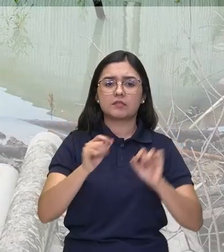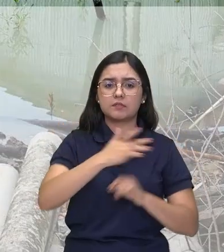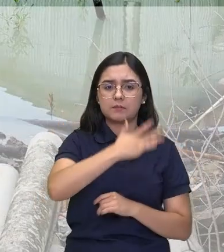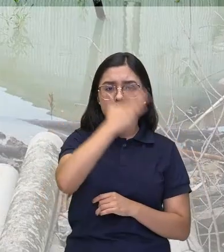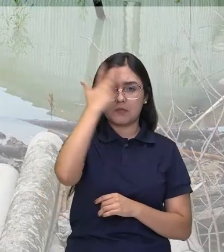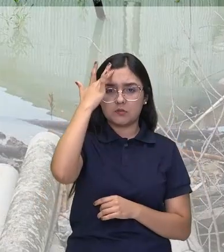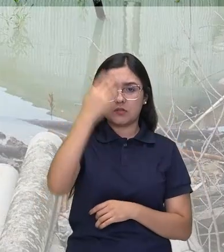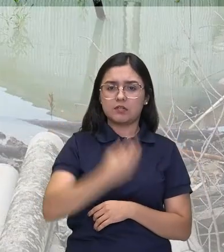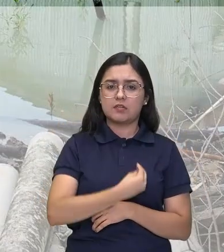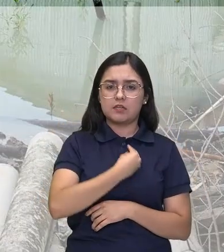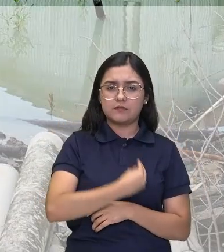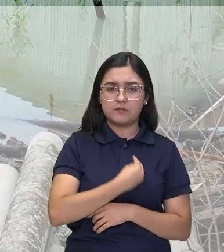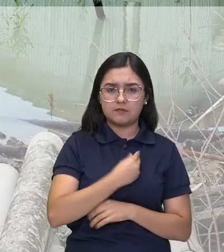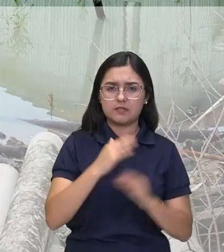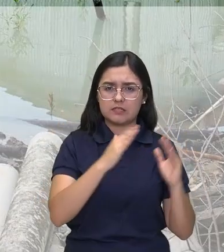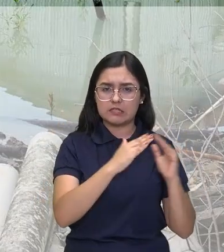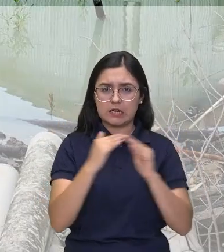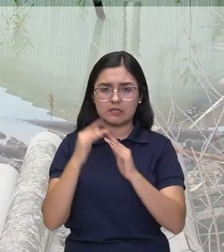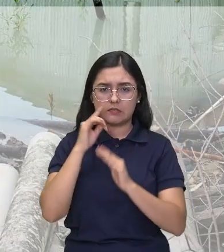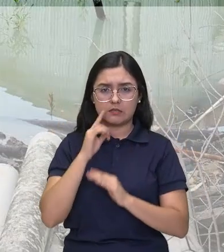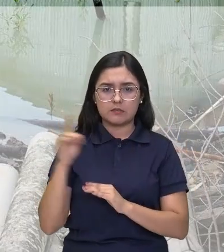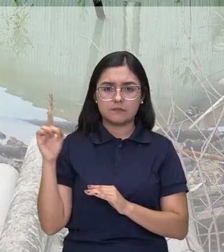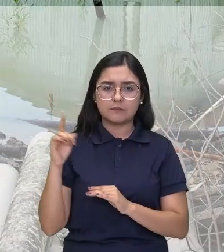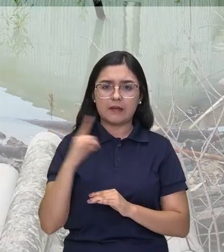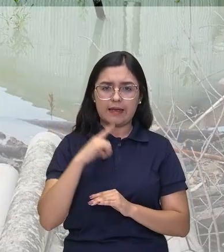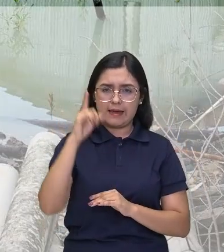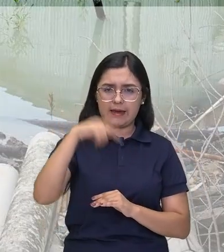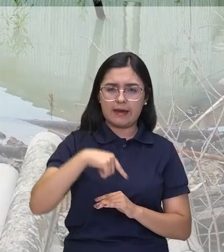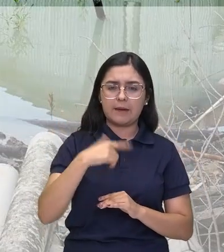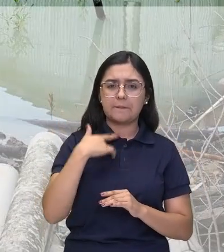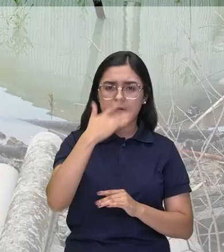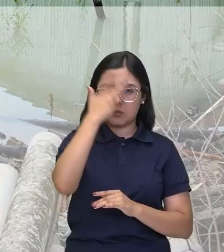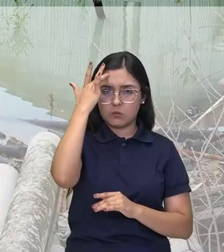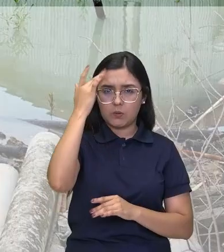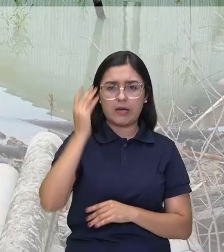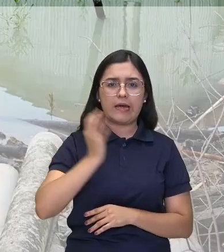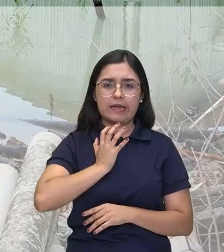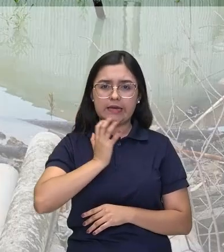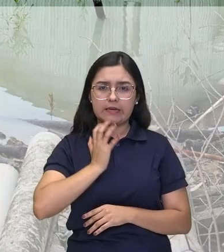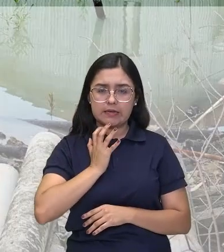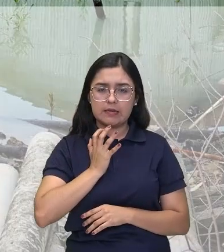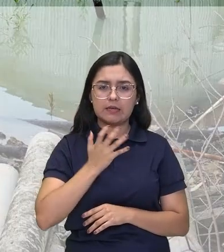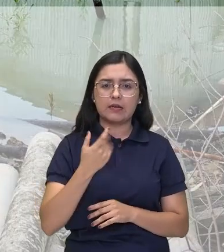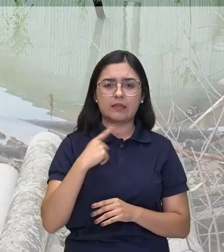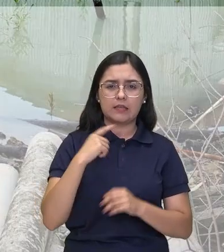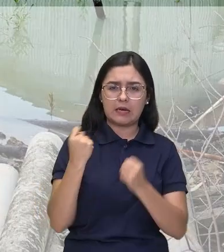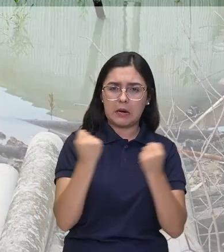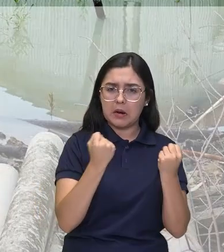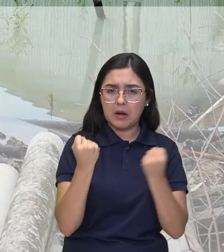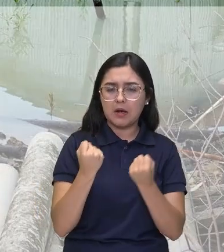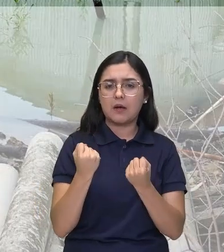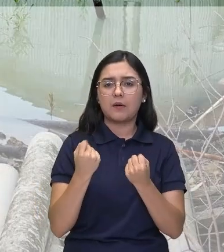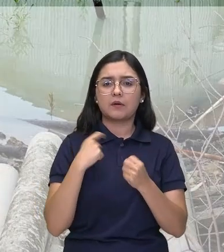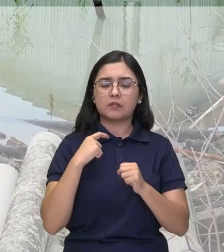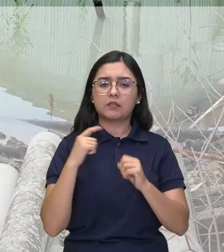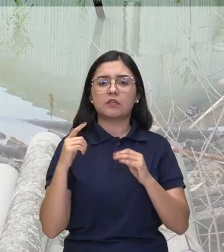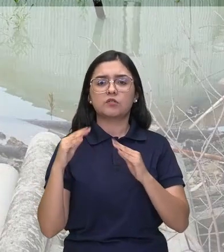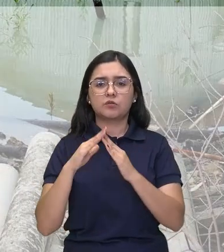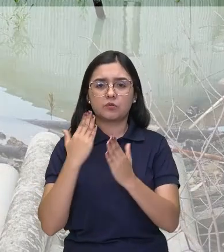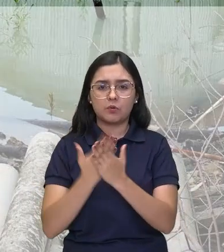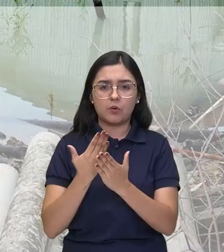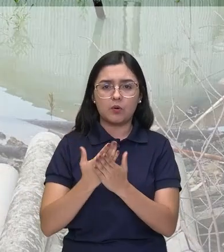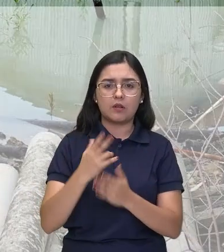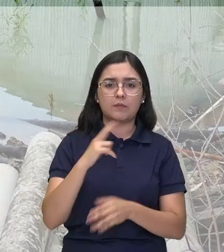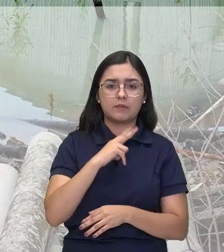que estariam morando aqui? Será que tem gente que tem carrão aí, gente que tem filho em escola particular? Será que essa galera tá aí branco,